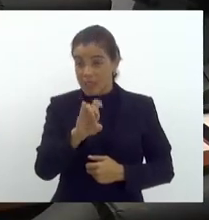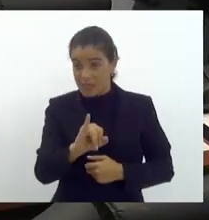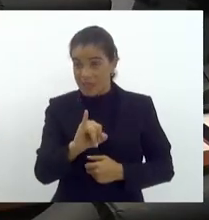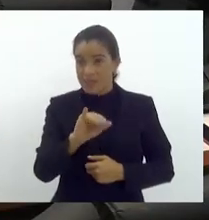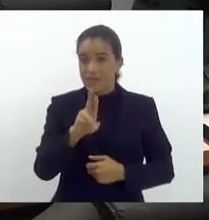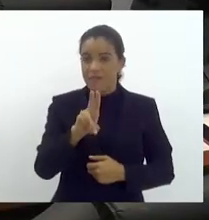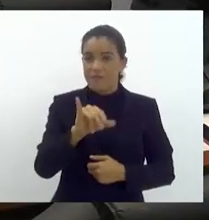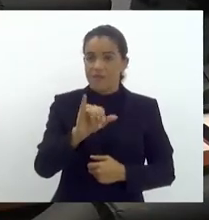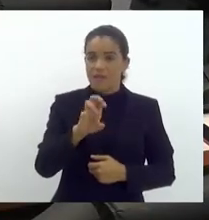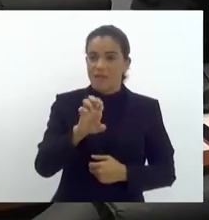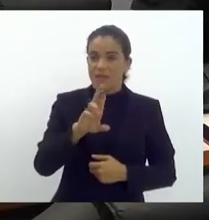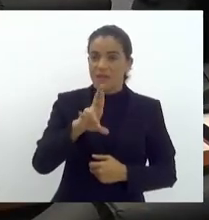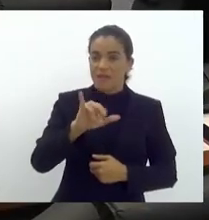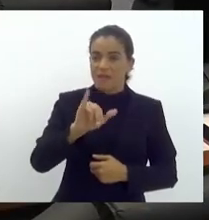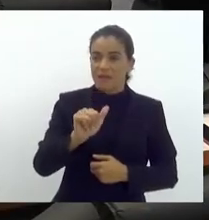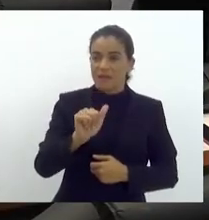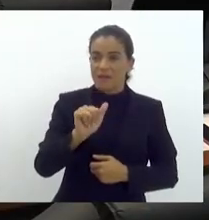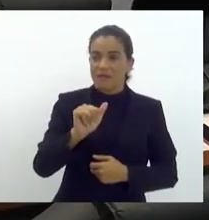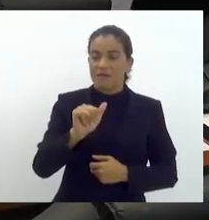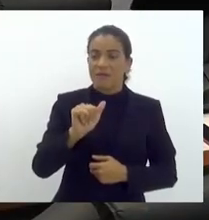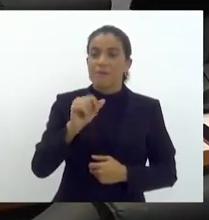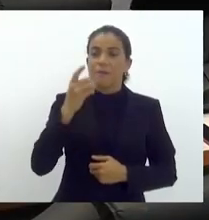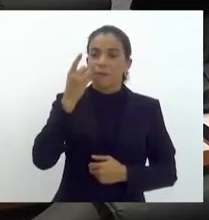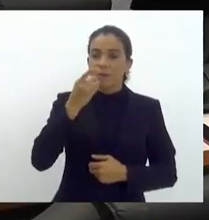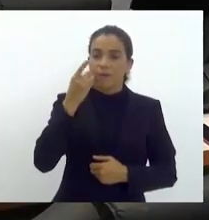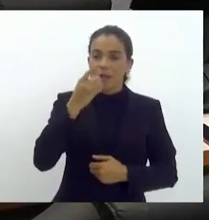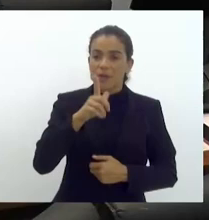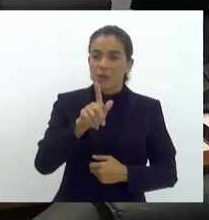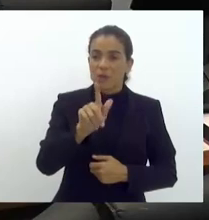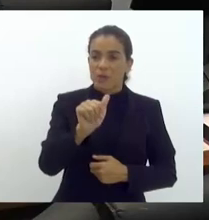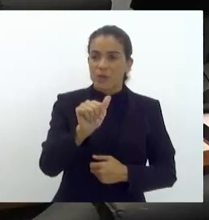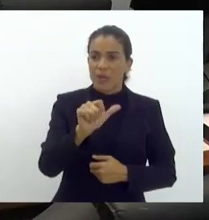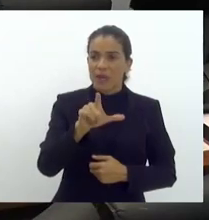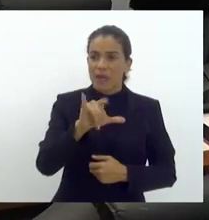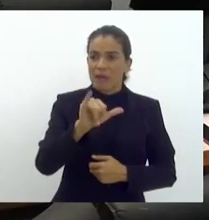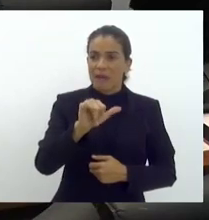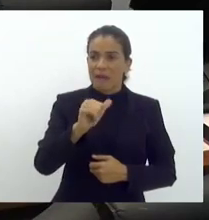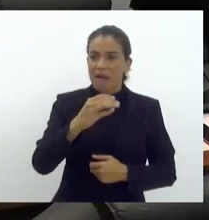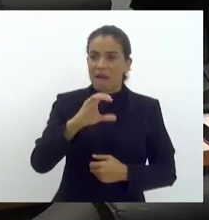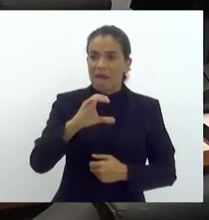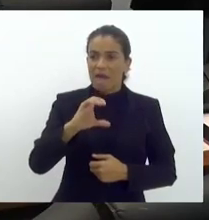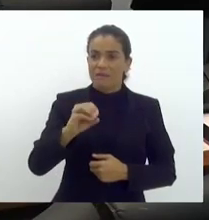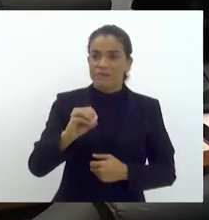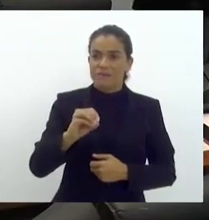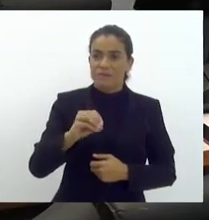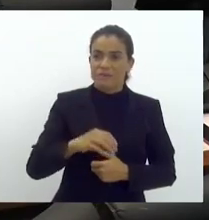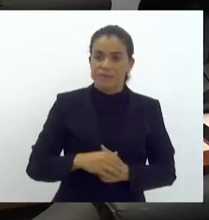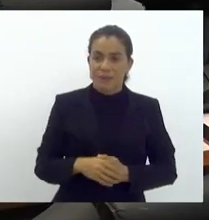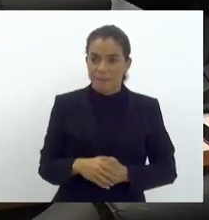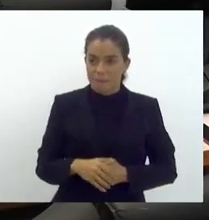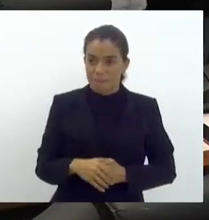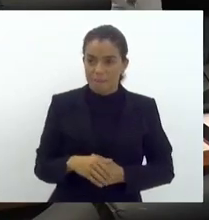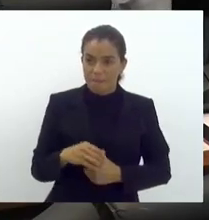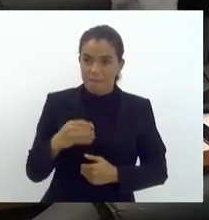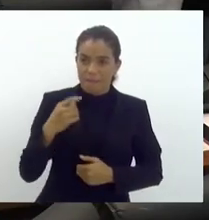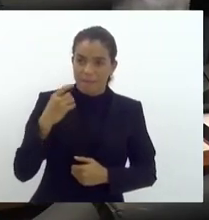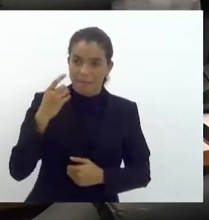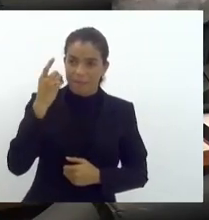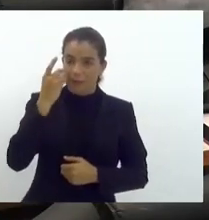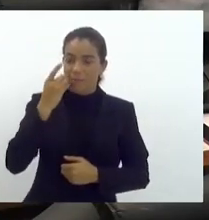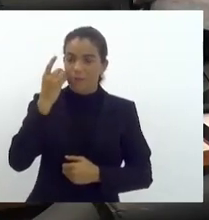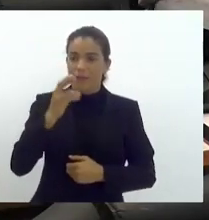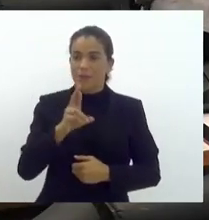Deputado Thiago Gagliasso sim presida valeu Deputado Tiago Rangel